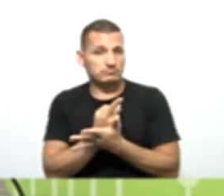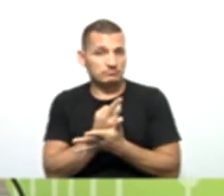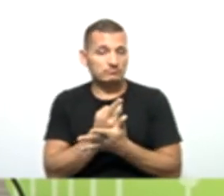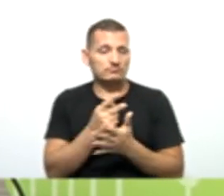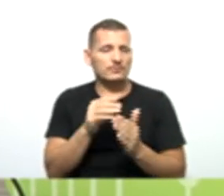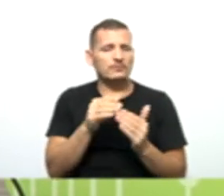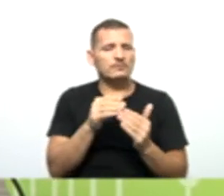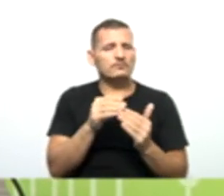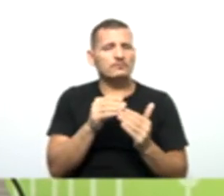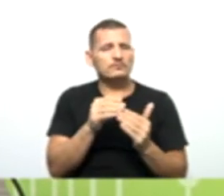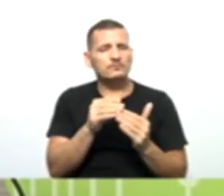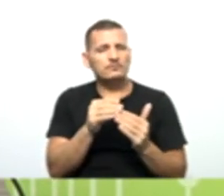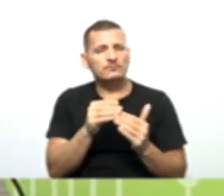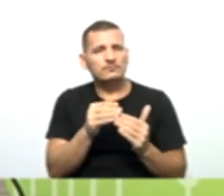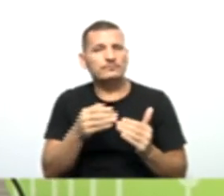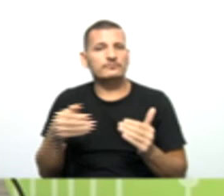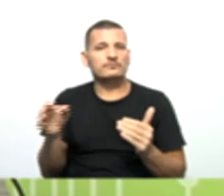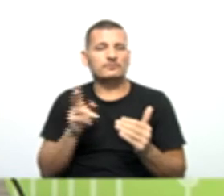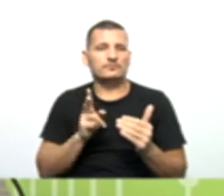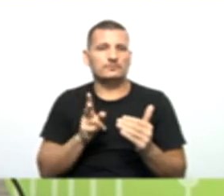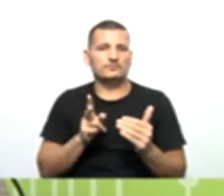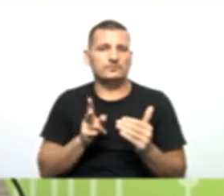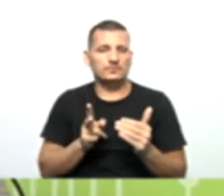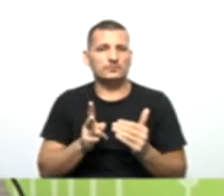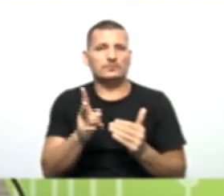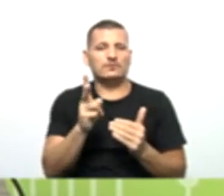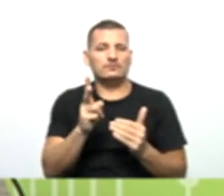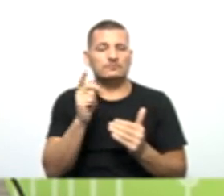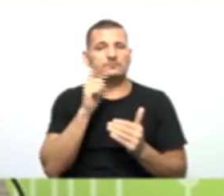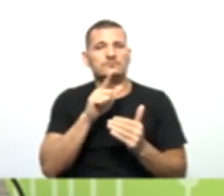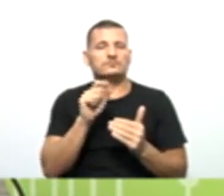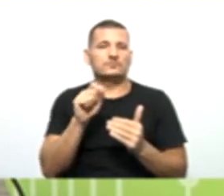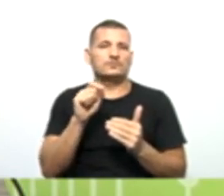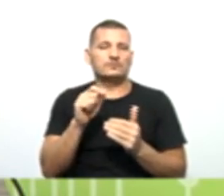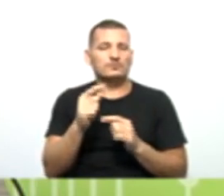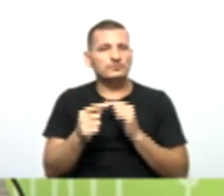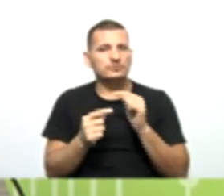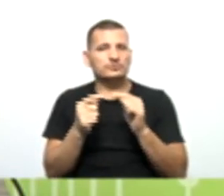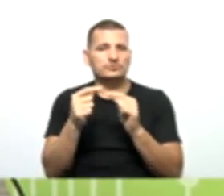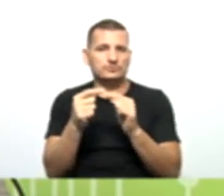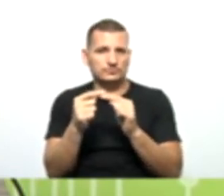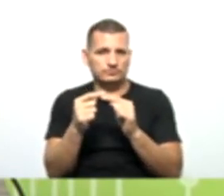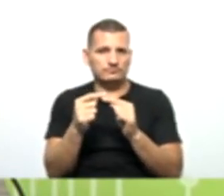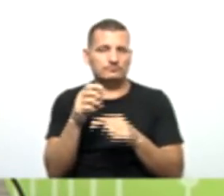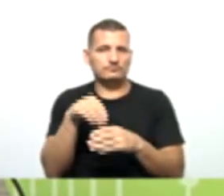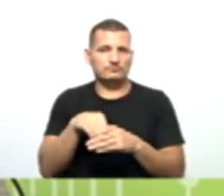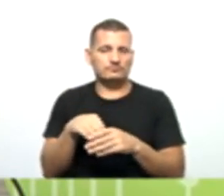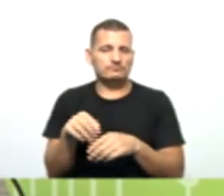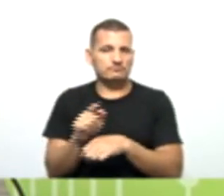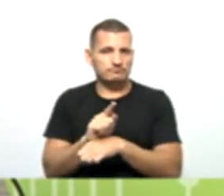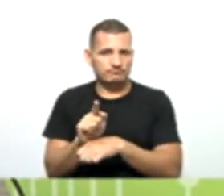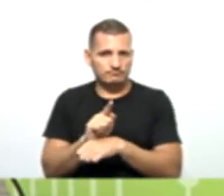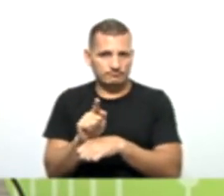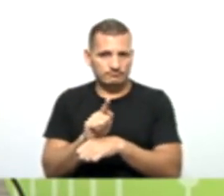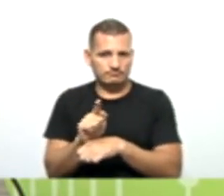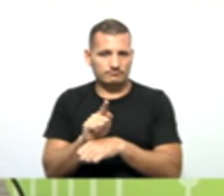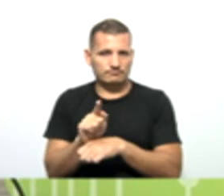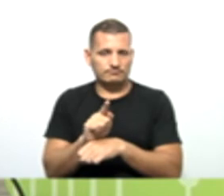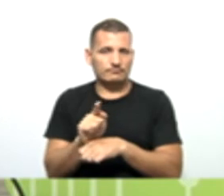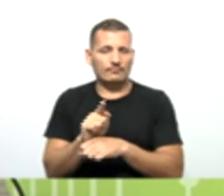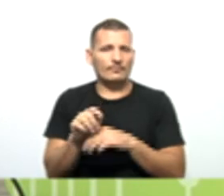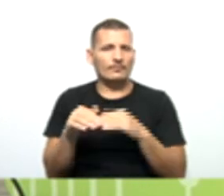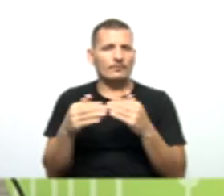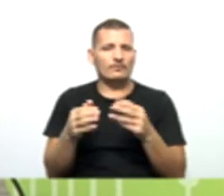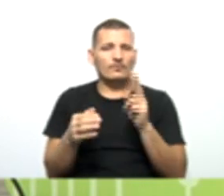dali, continuar conseguindo alcançar aí os objetivos dentro do nosso gerenciamento. Então, nesse sentido de